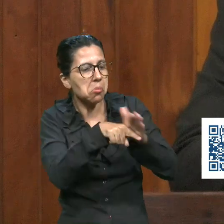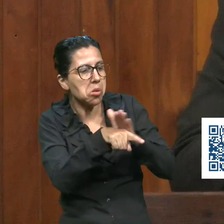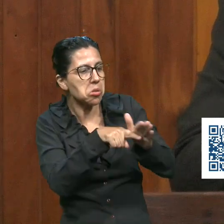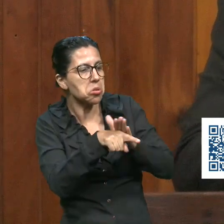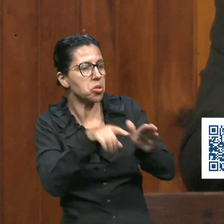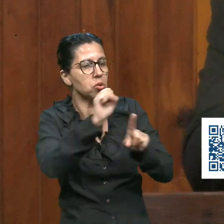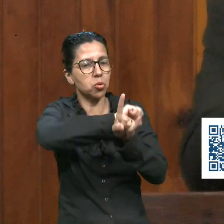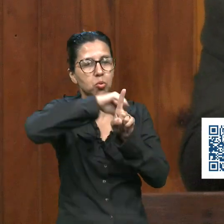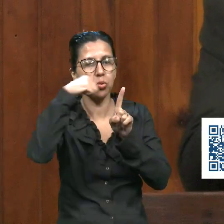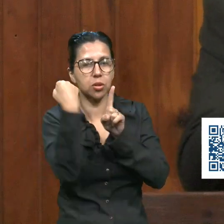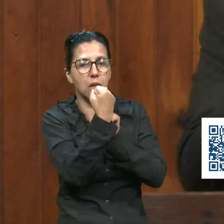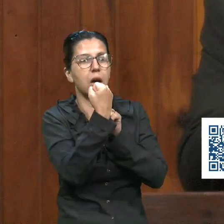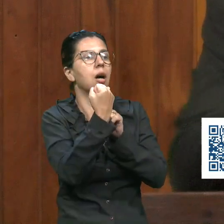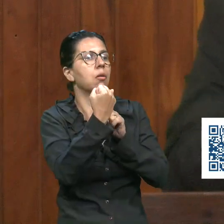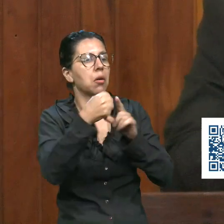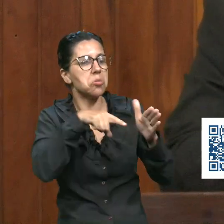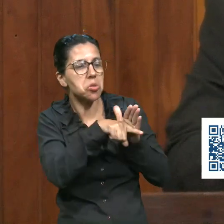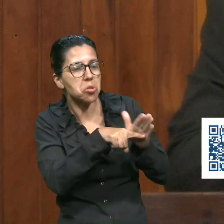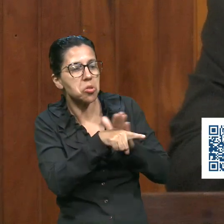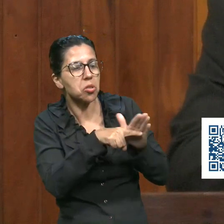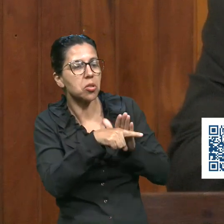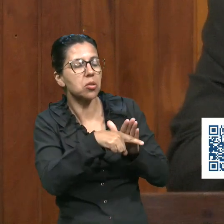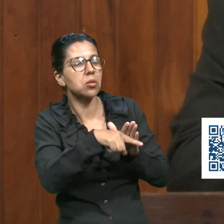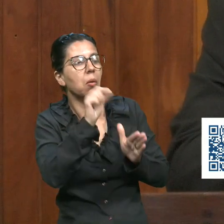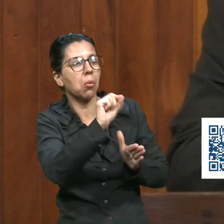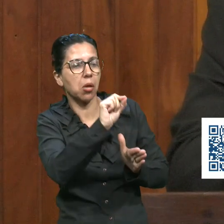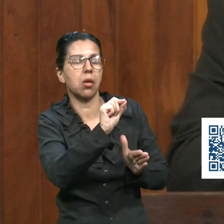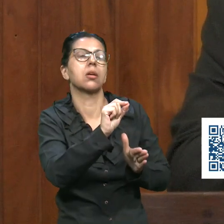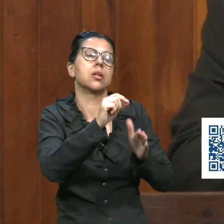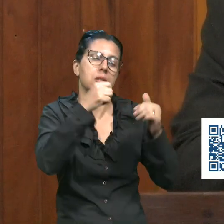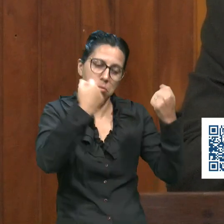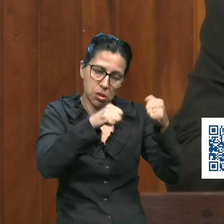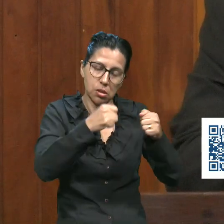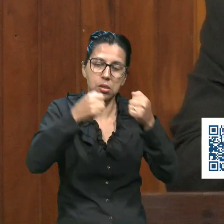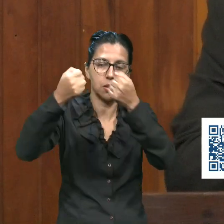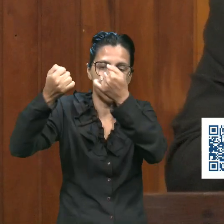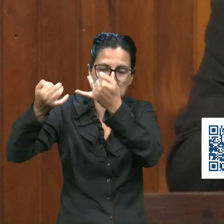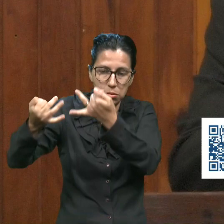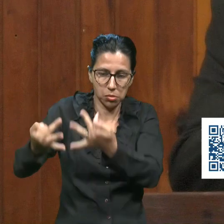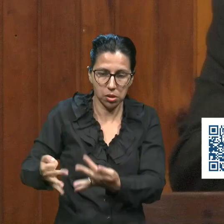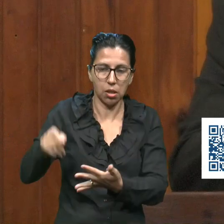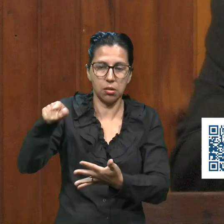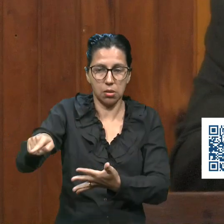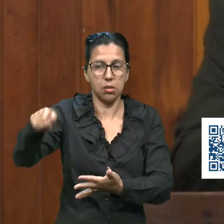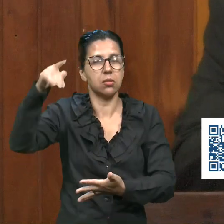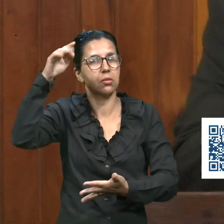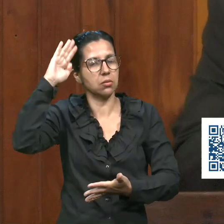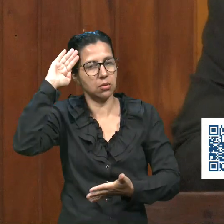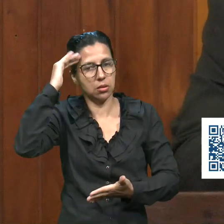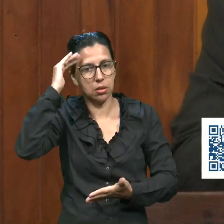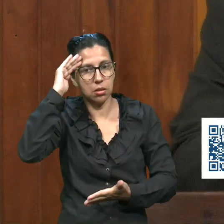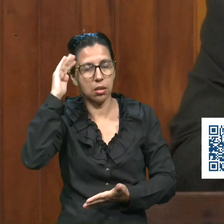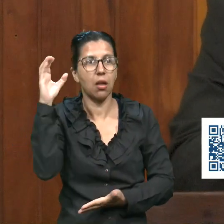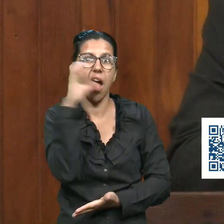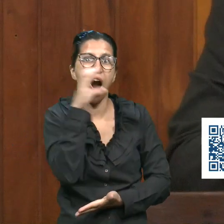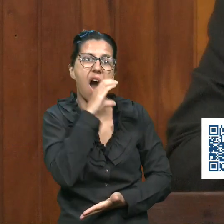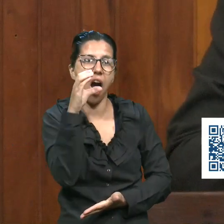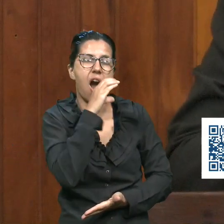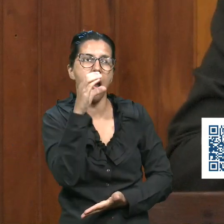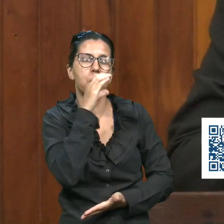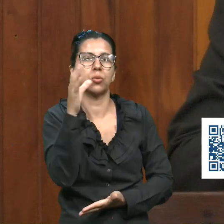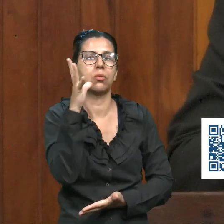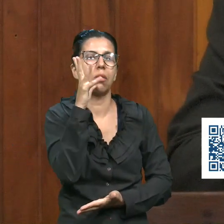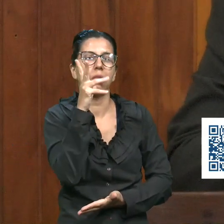realizada merece ser conhecida. E as ações resultantes dela precisam ser implementadas sem demora. Não